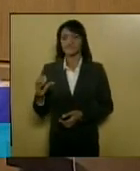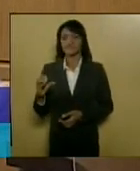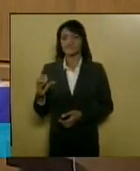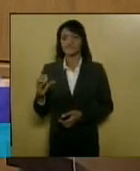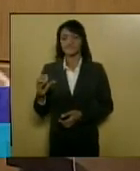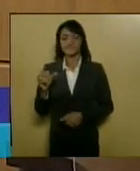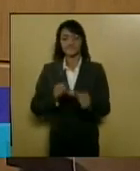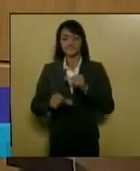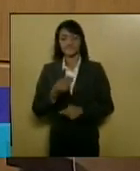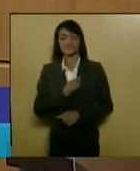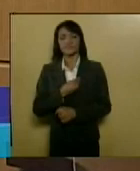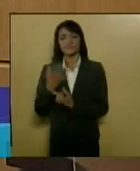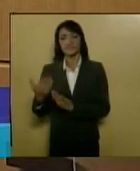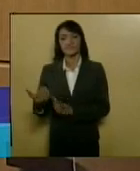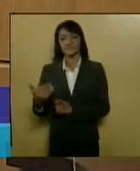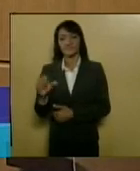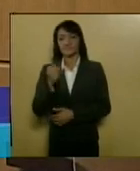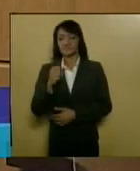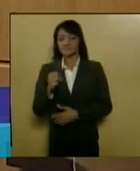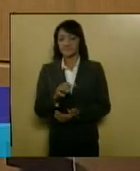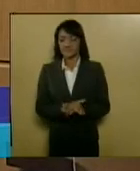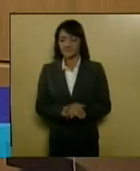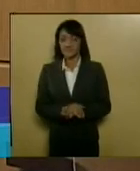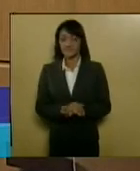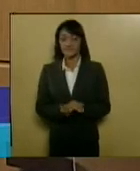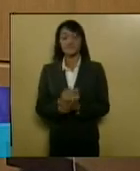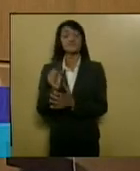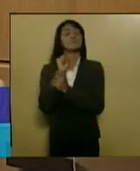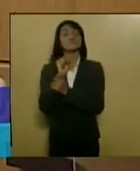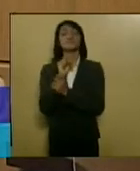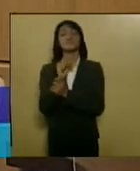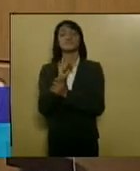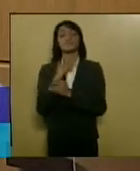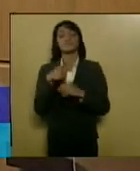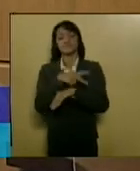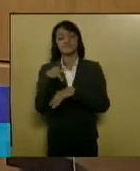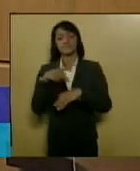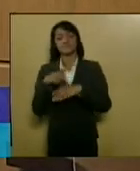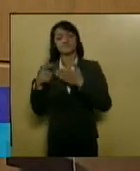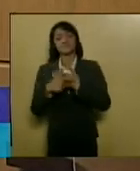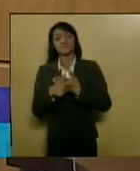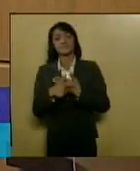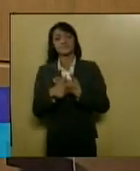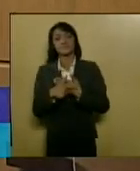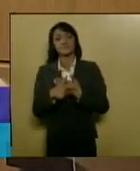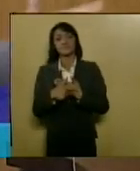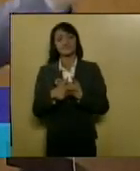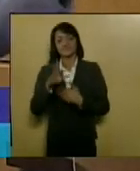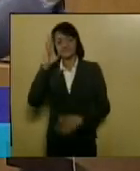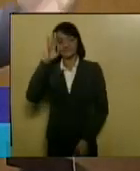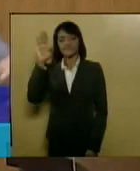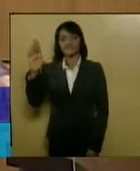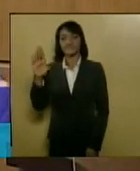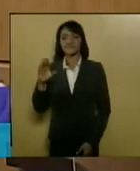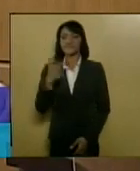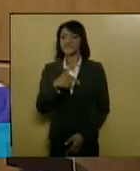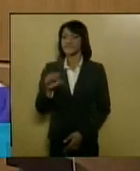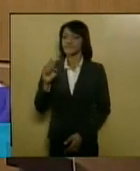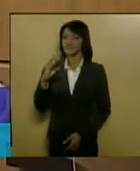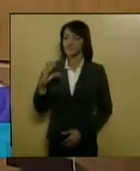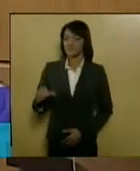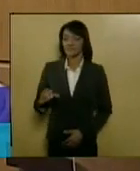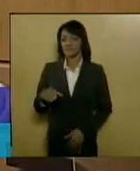sergipanos. A garantia da pátria, que é um papel fundamental do Exército Brasileiro, talvez em alguns